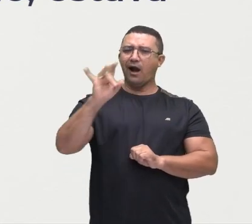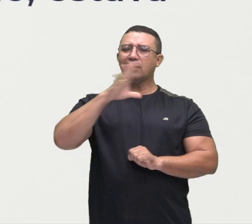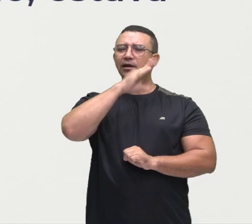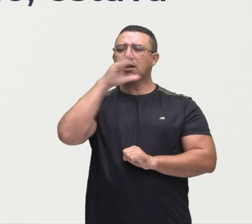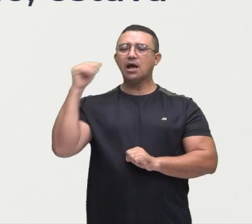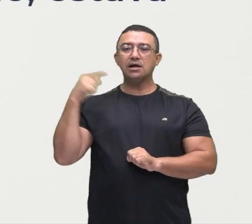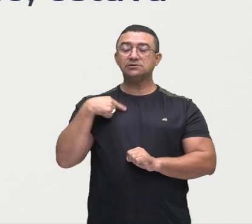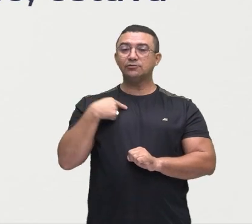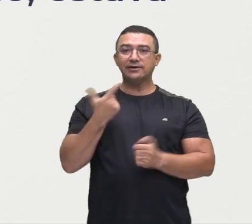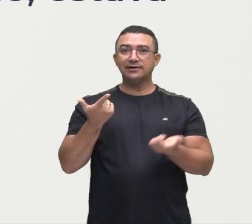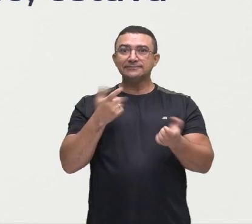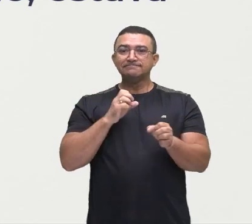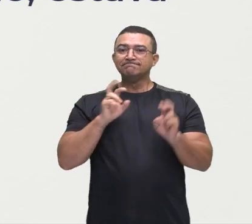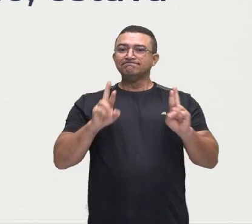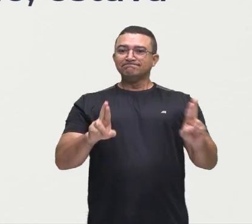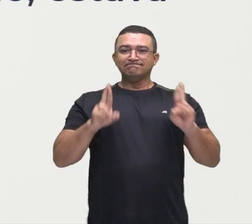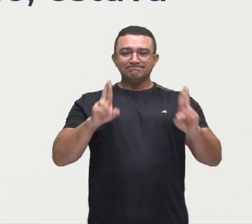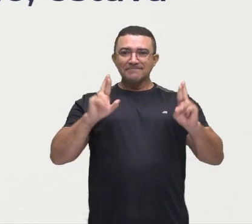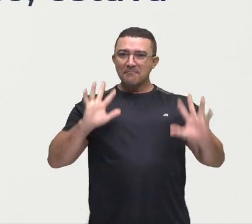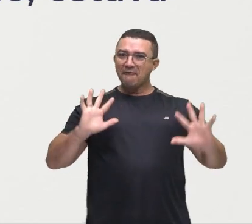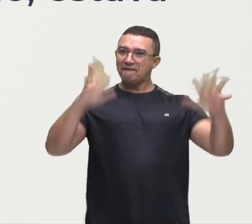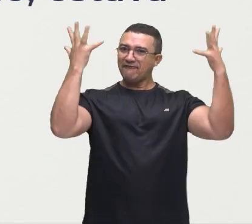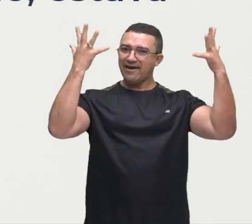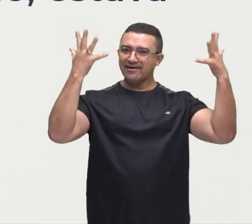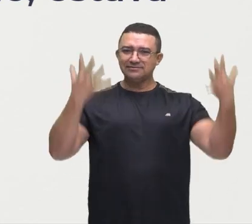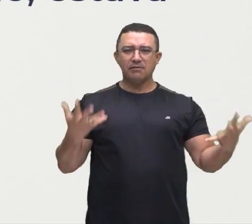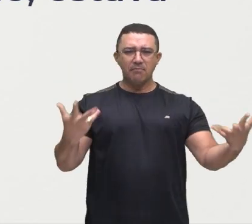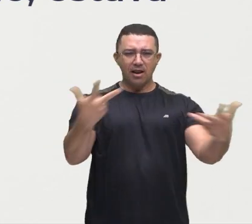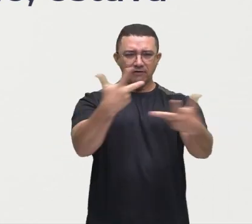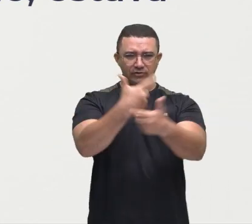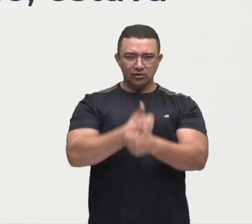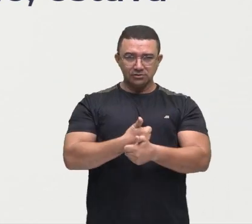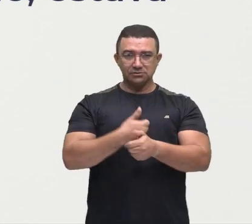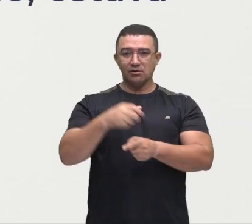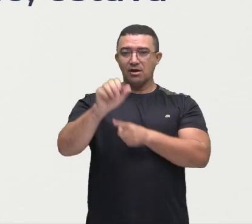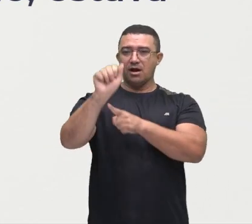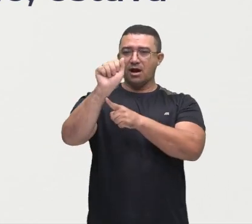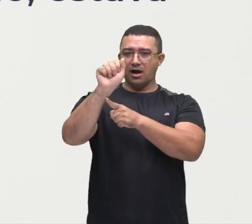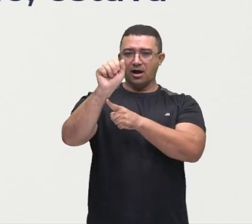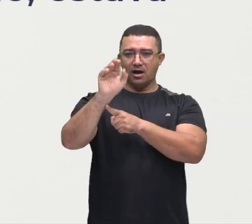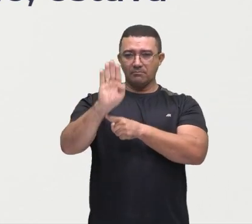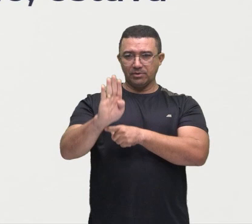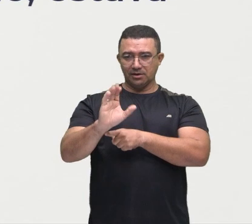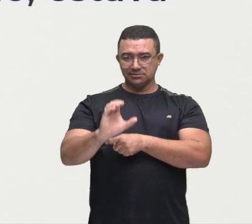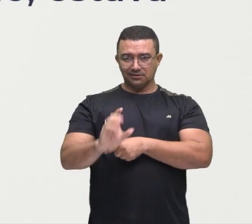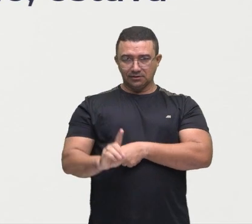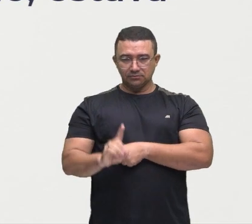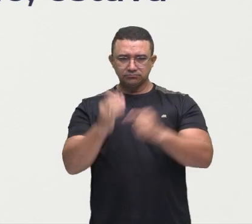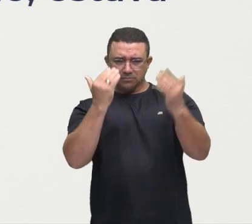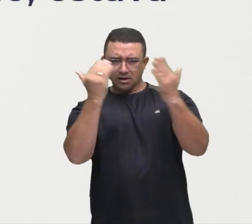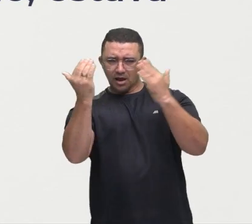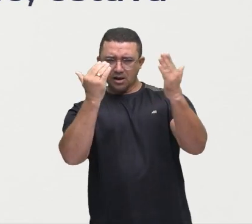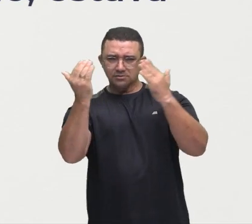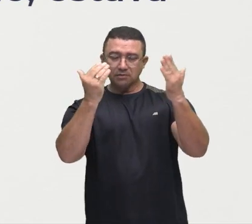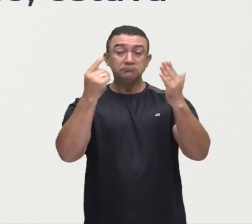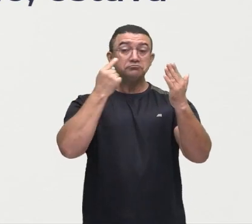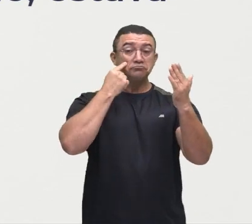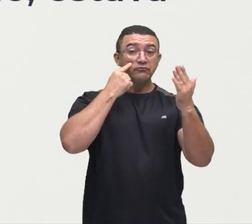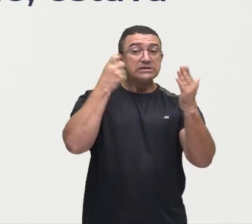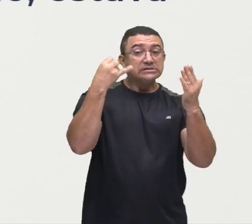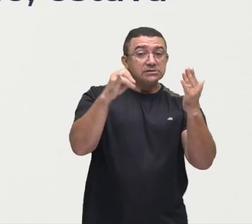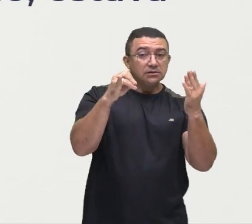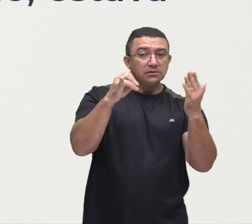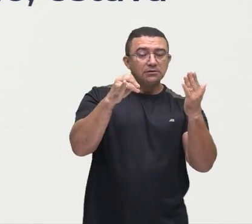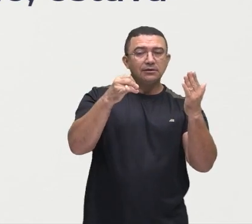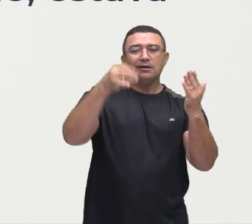festa maravilhosa. Eu vou analisar cada uma dessas aqui e ver se os meus queridos aí acertaram, se